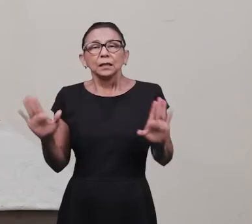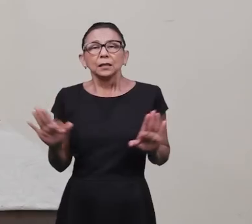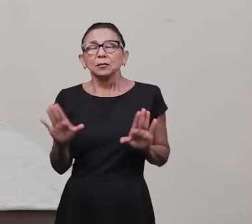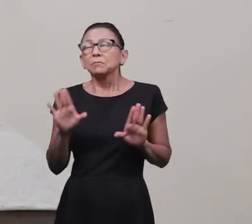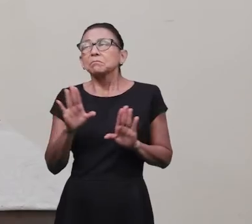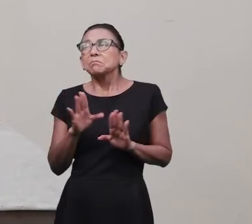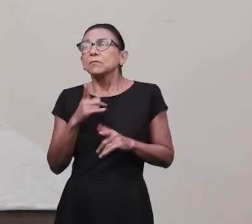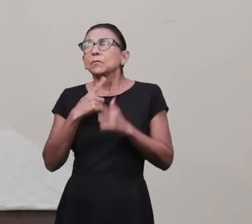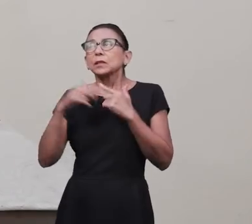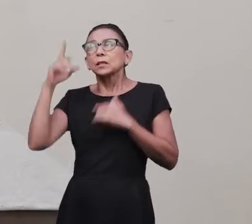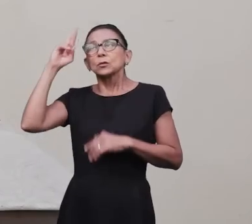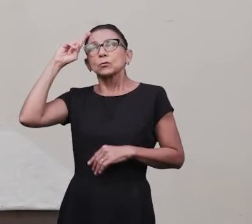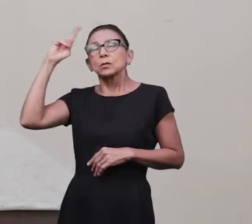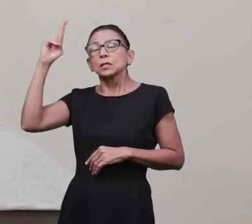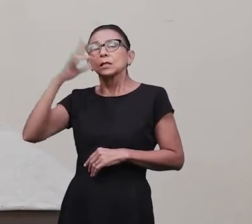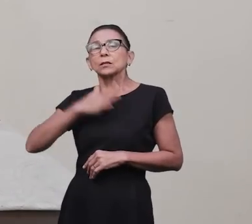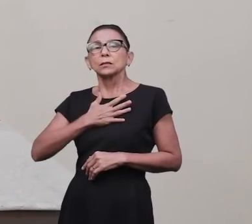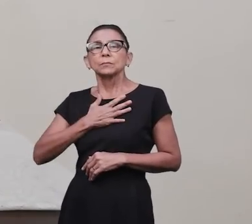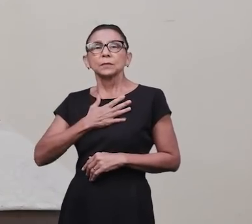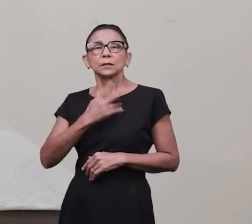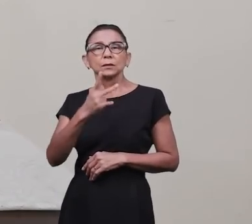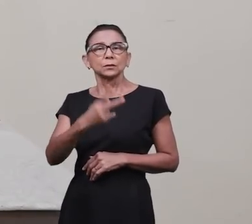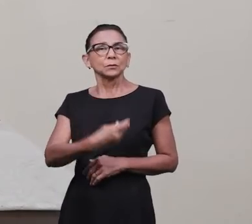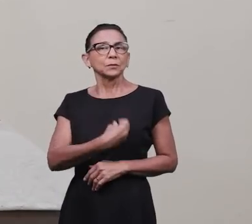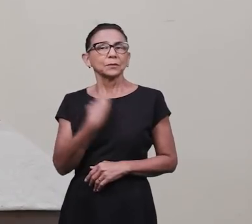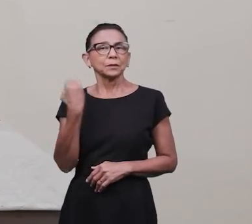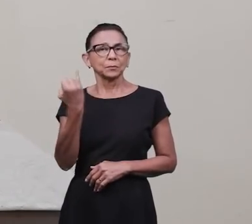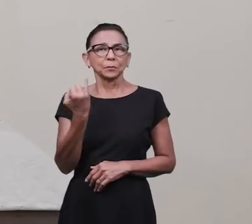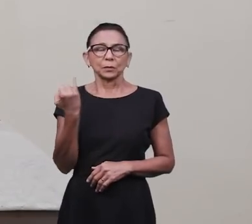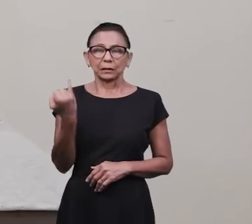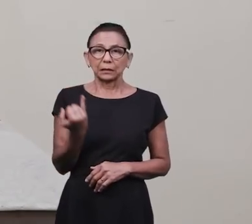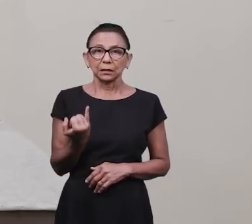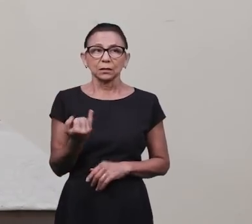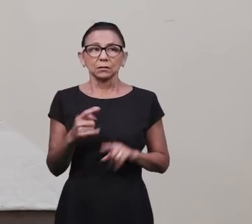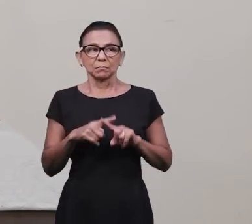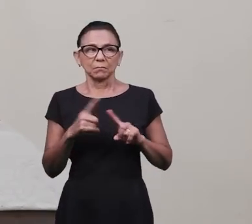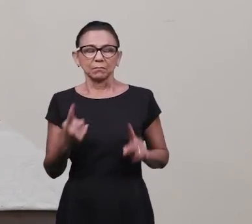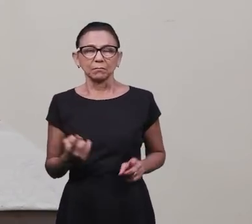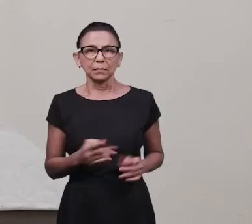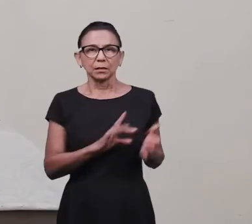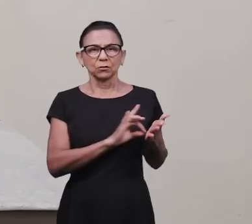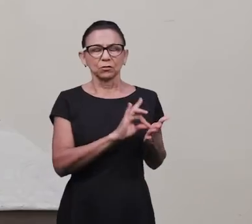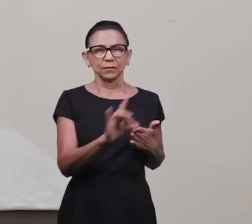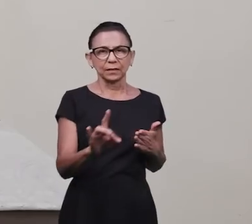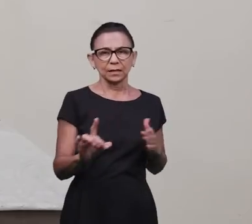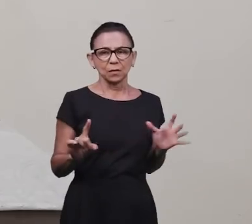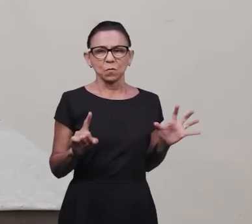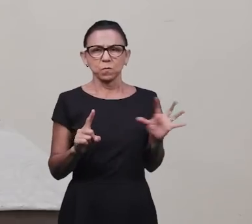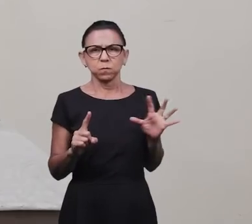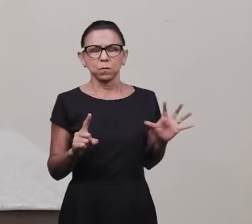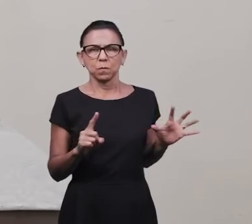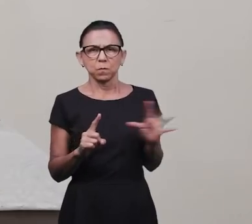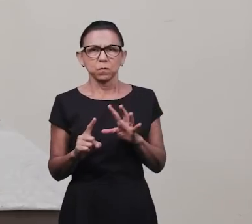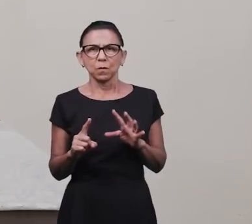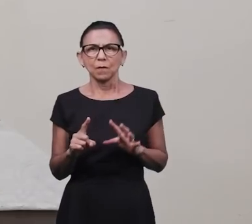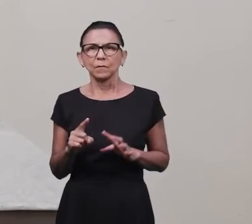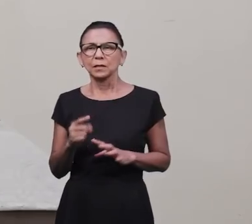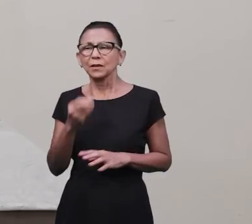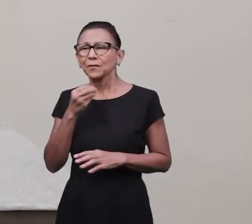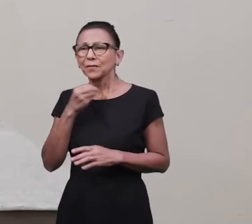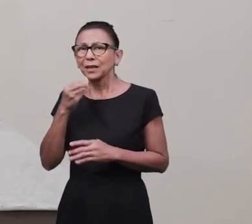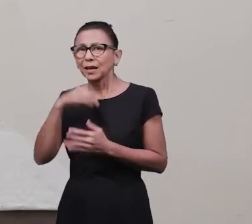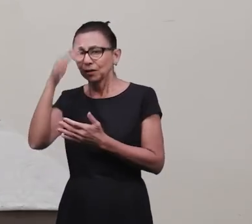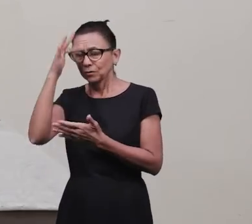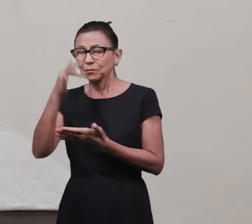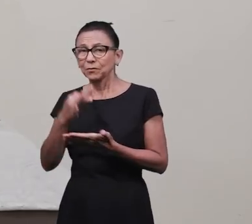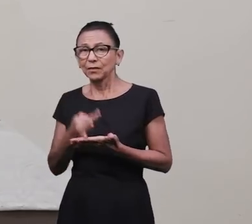vida. Esta é a nossa confiança. E é interessante que, muitas das vezes, o adversário vem para tentar te abalar na fé e na